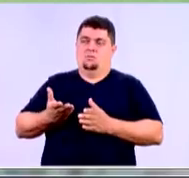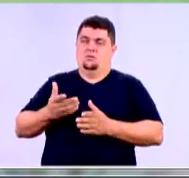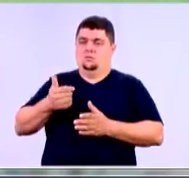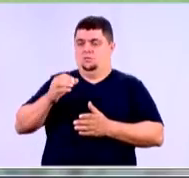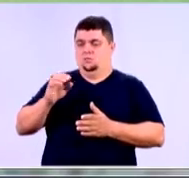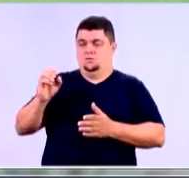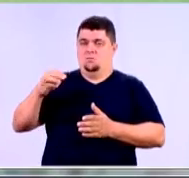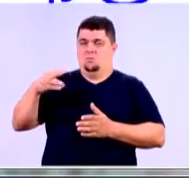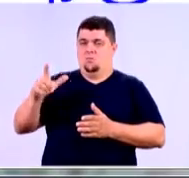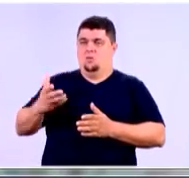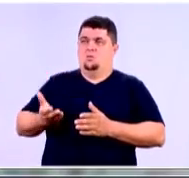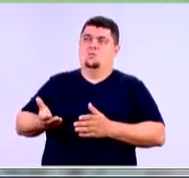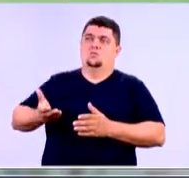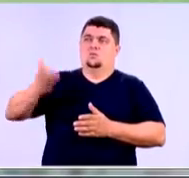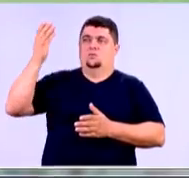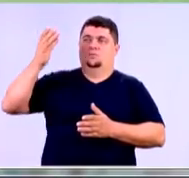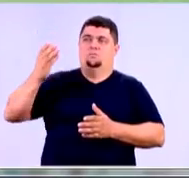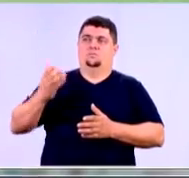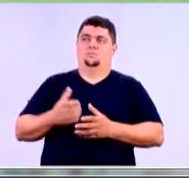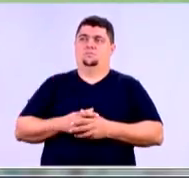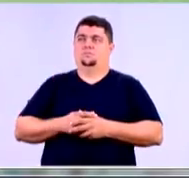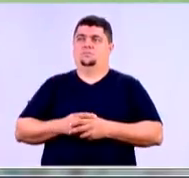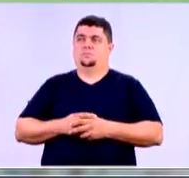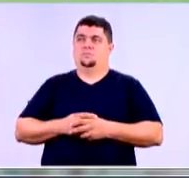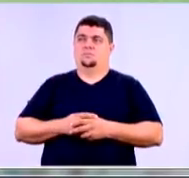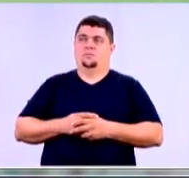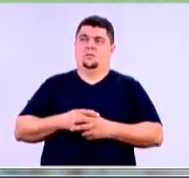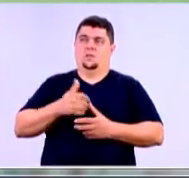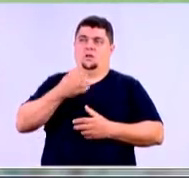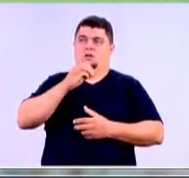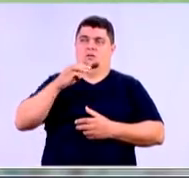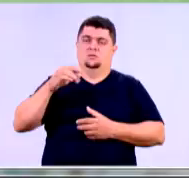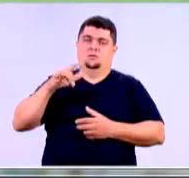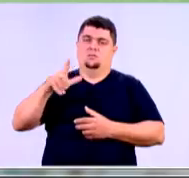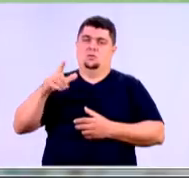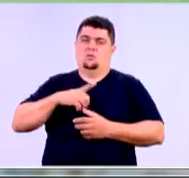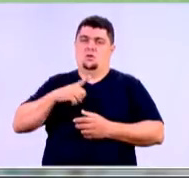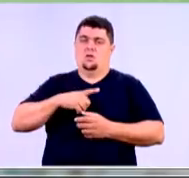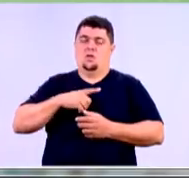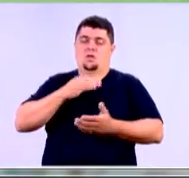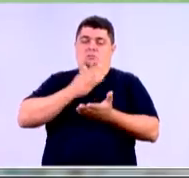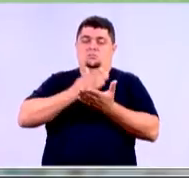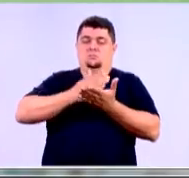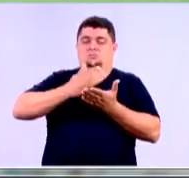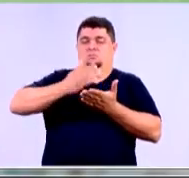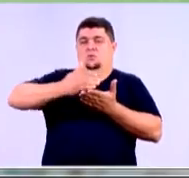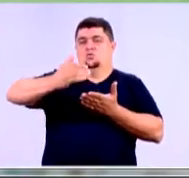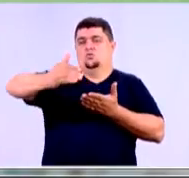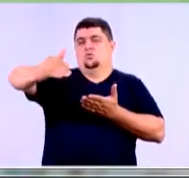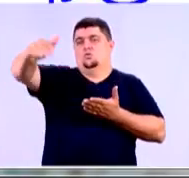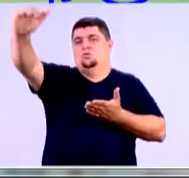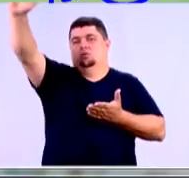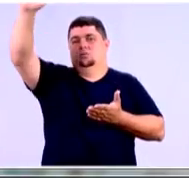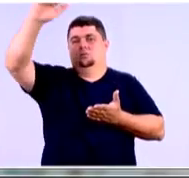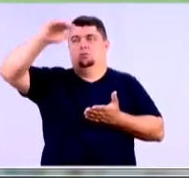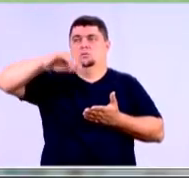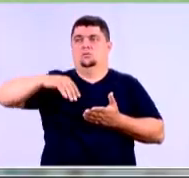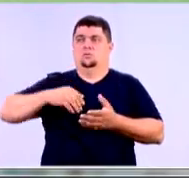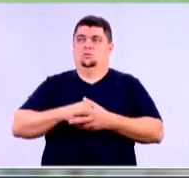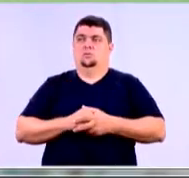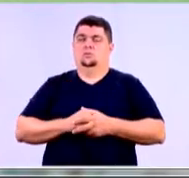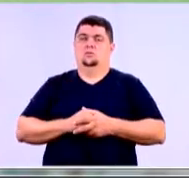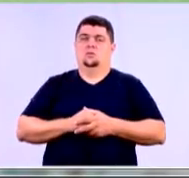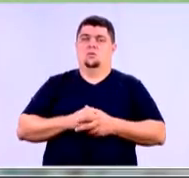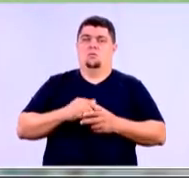mil, vamos olhar lá no balanço? Ó, esse 100 mil aqui é o meu fornecedor de longo prazo. Quanto mais eu aumento